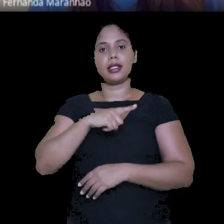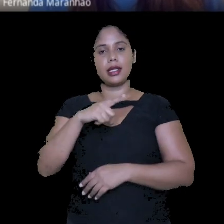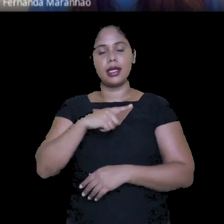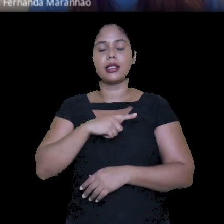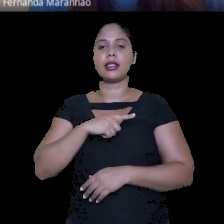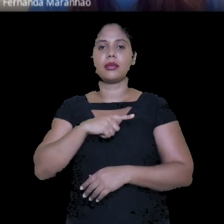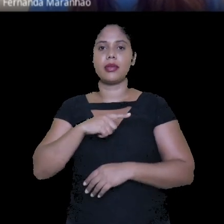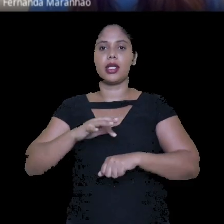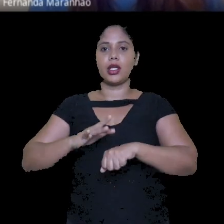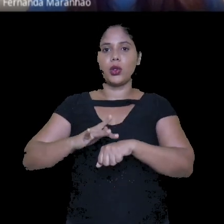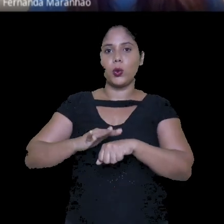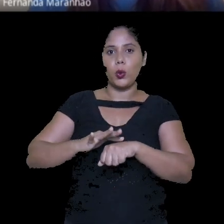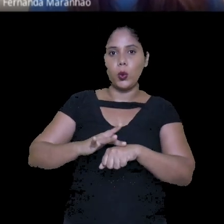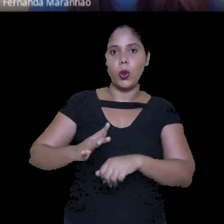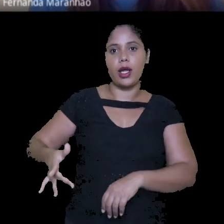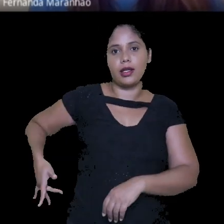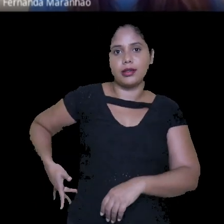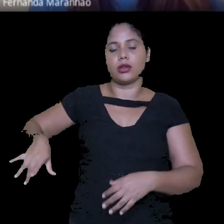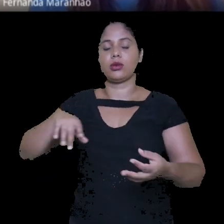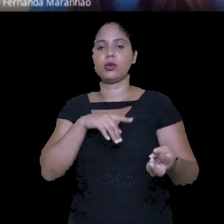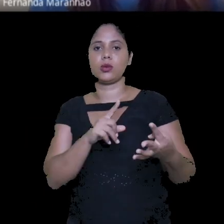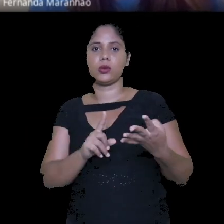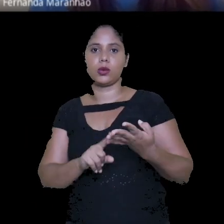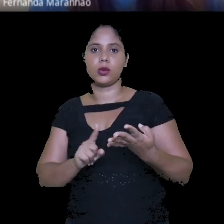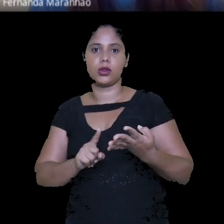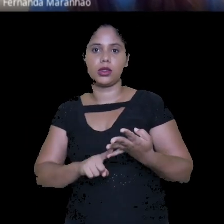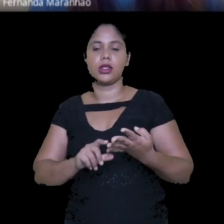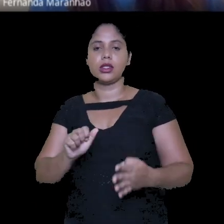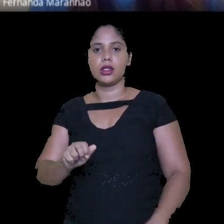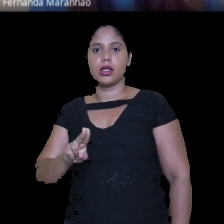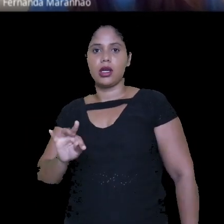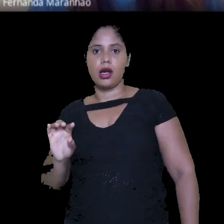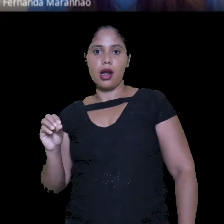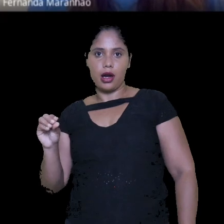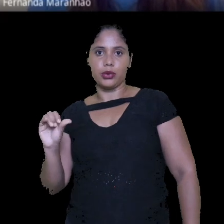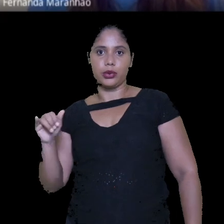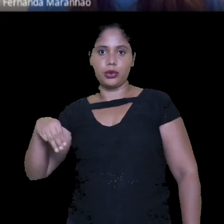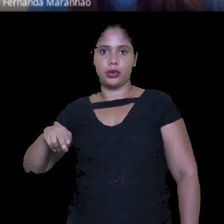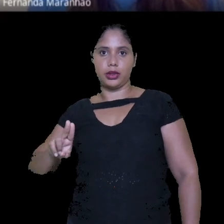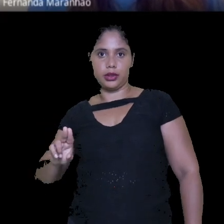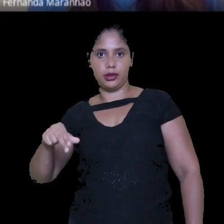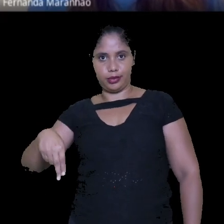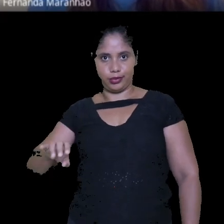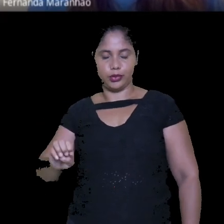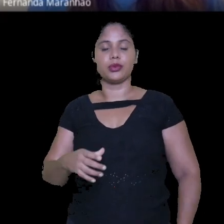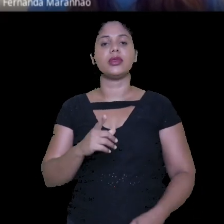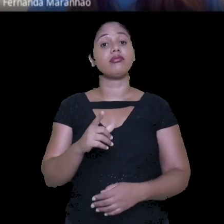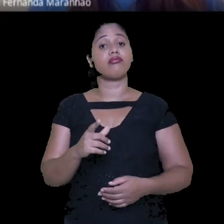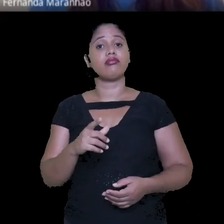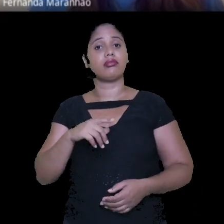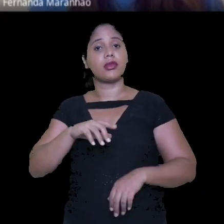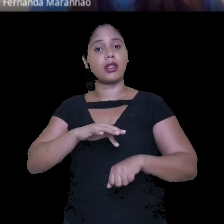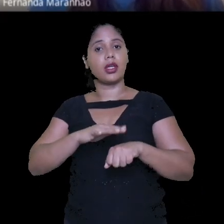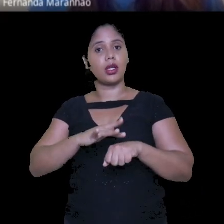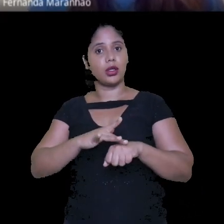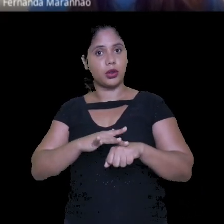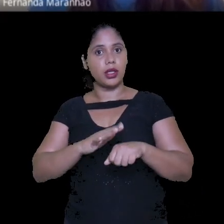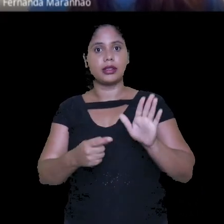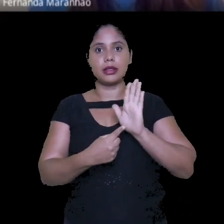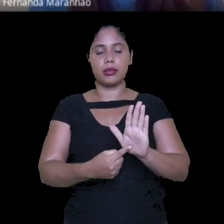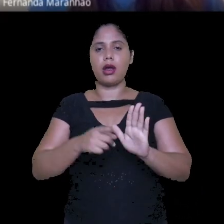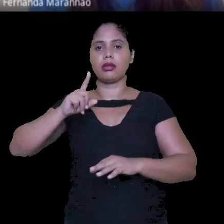adverso, o intervalo interpartal maior do que 10 anos, esses fatores são considerados moderados, e a presença de